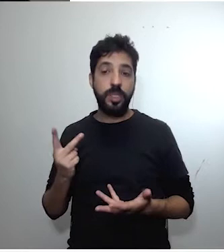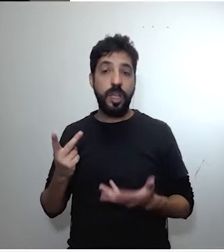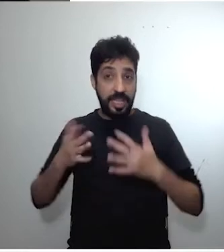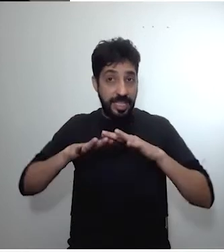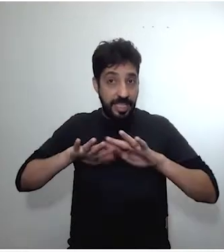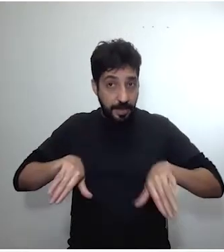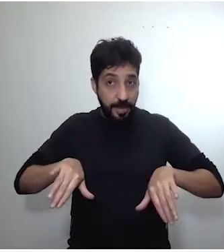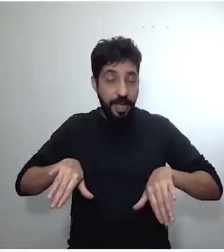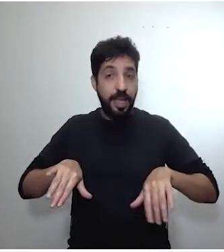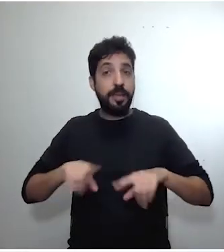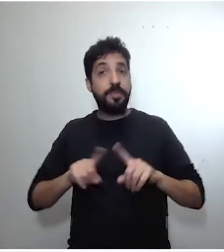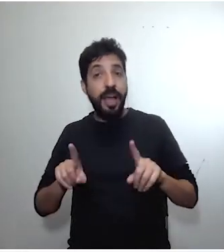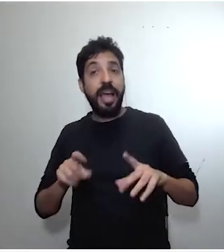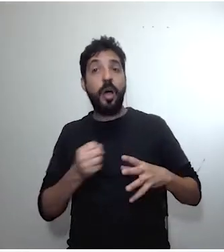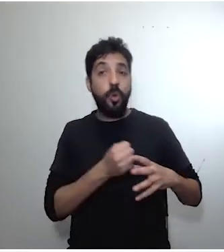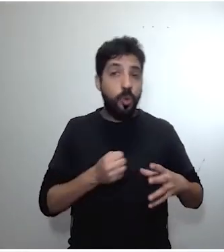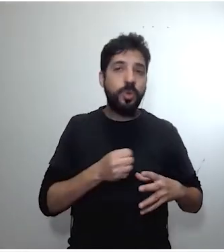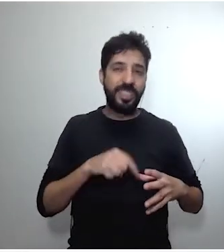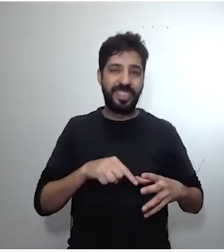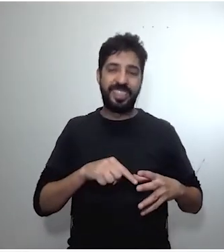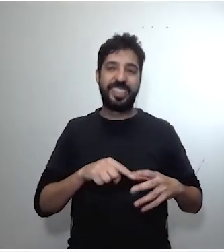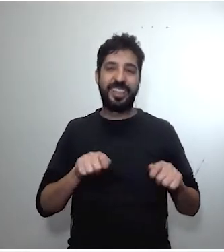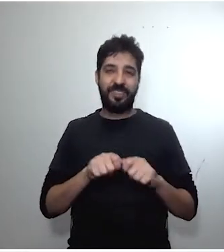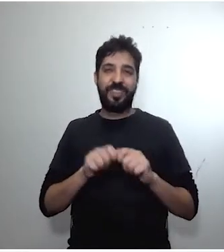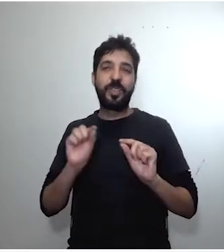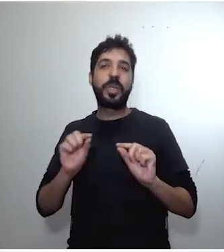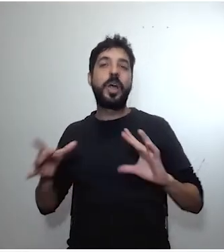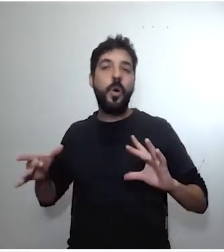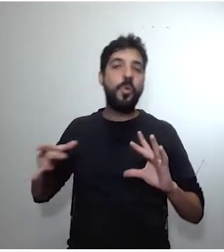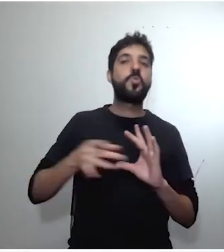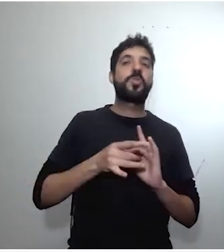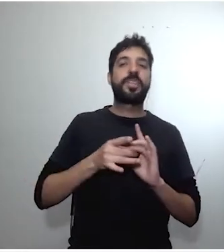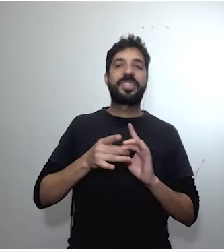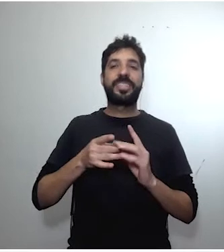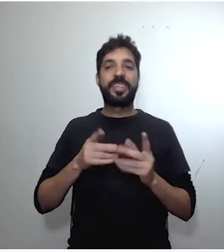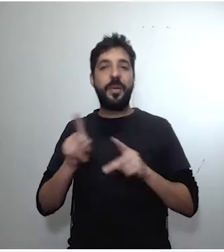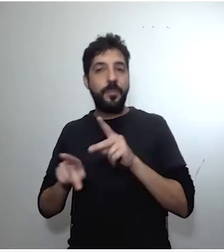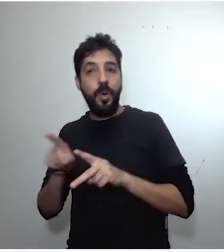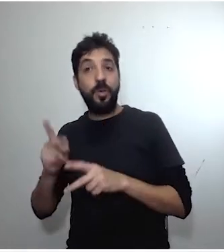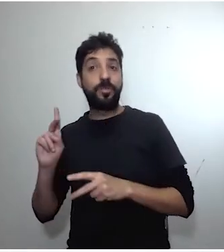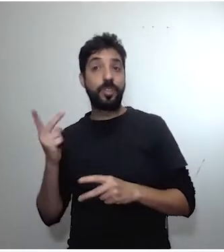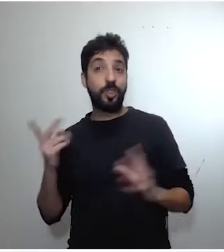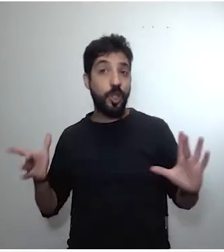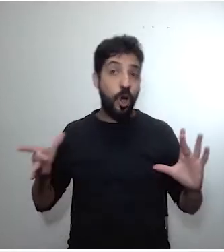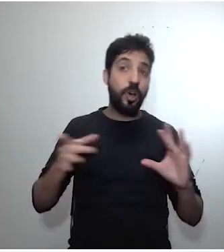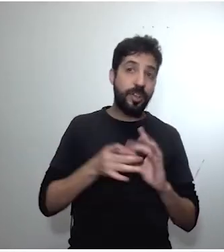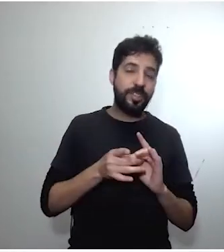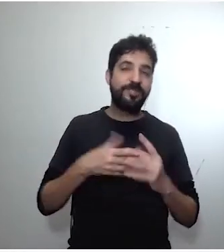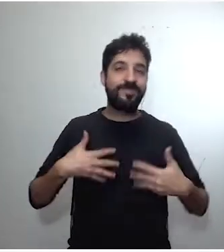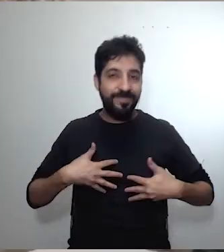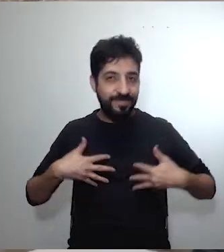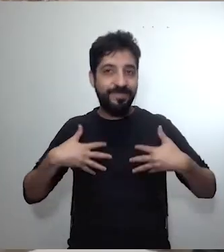ainda, mesmo separado, eu acho que a cozinha tem muito esse poder, né? De unir as pessoas, de unir histórias, né? De